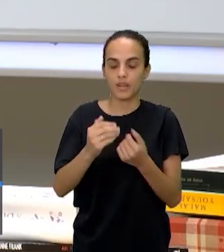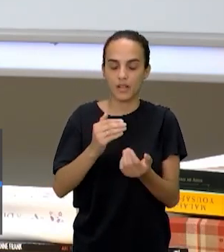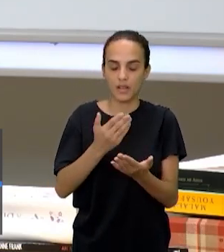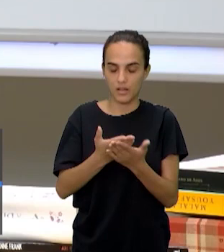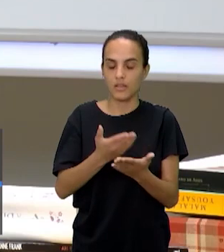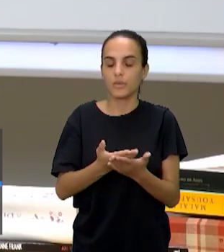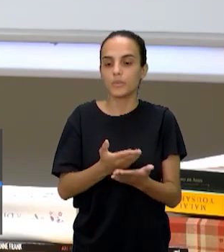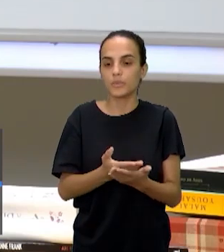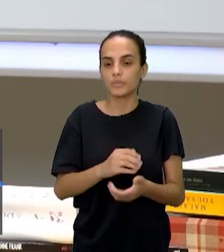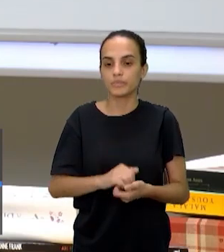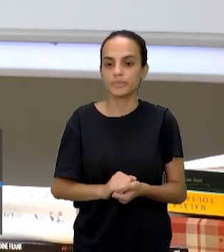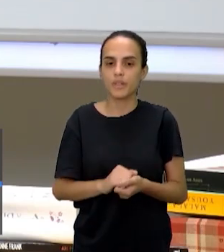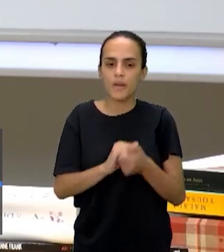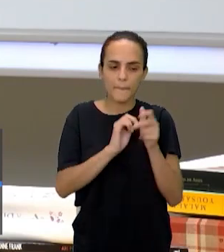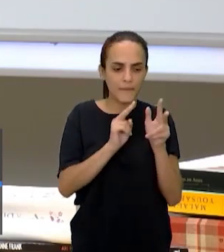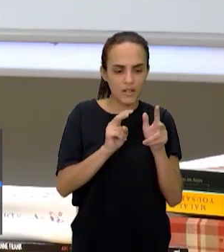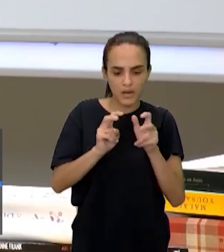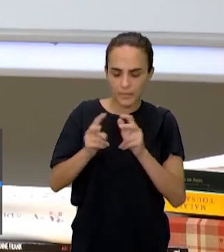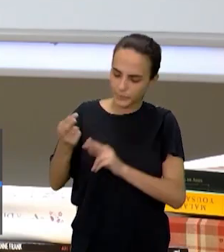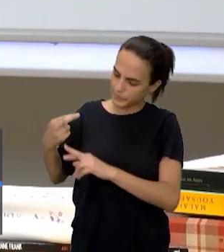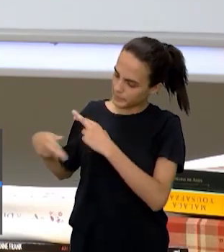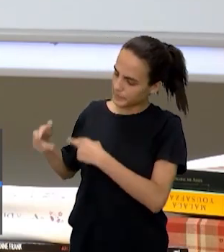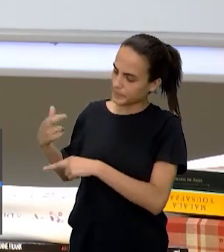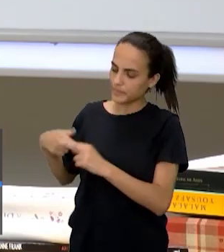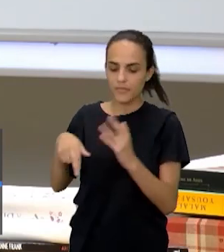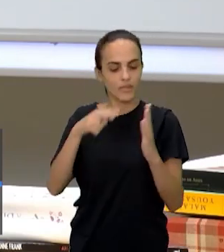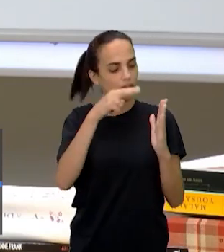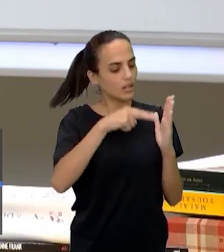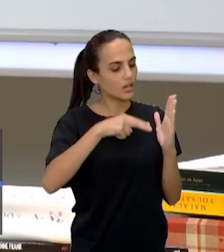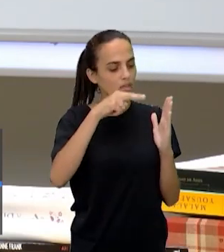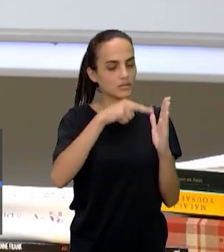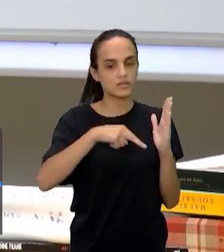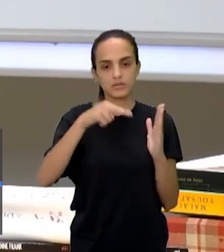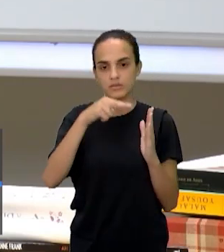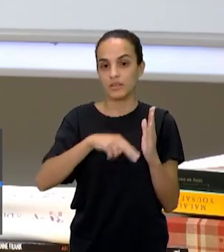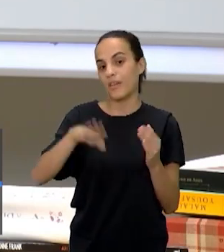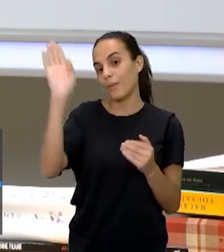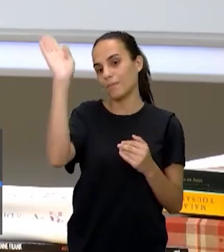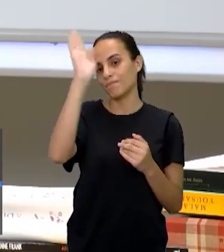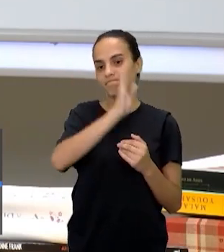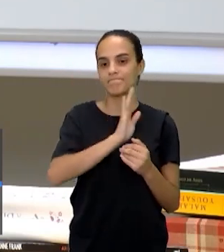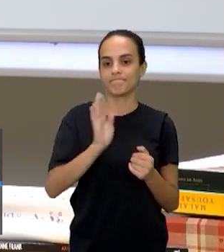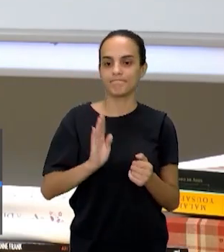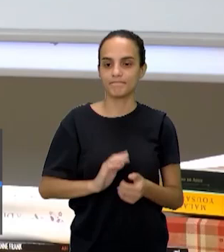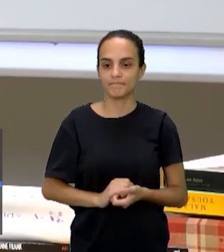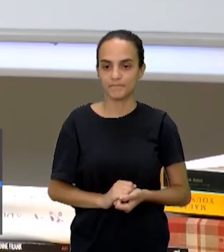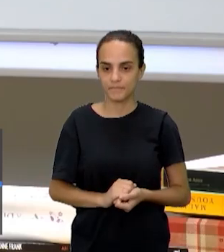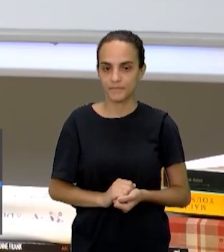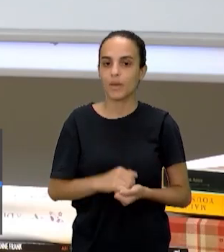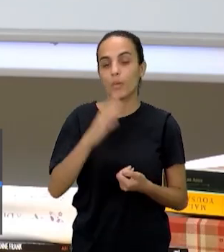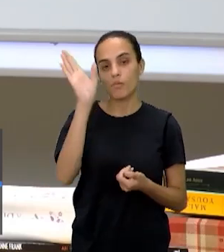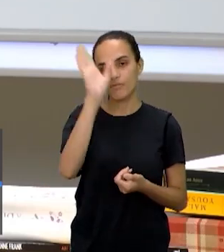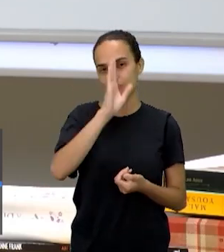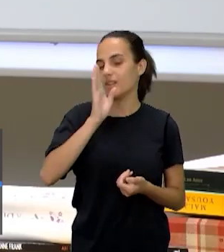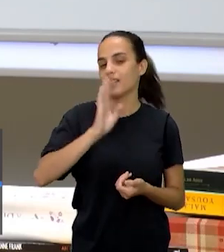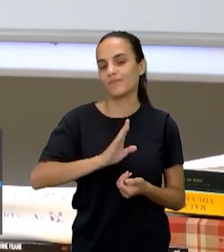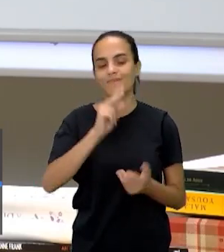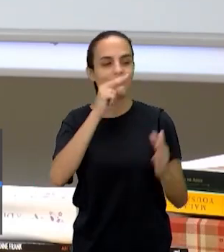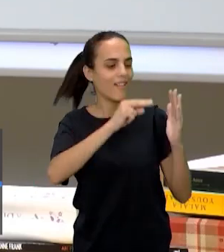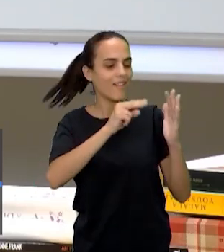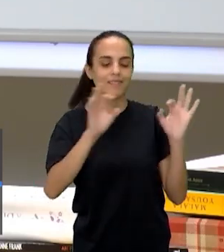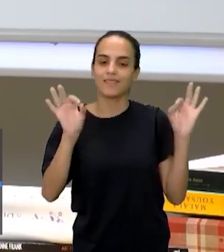a gente percebe aí a relação leitura e brasileiro, né? Então, o brasileiro não